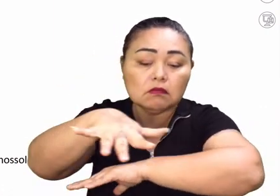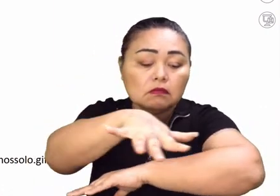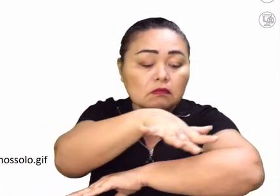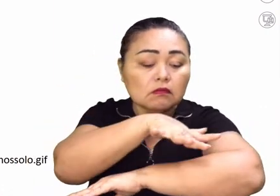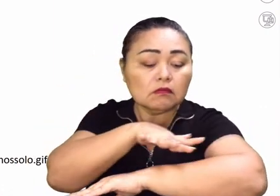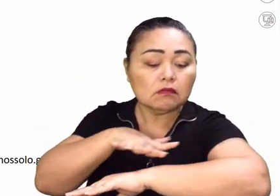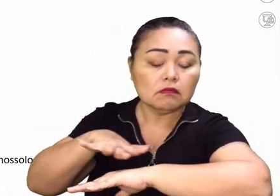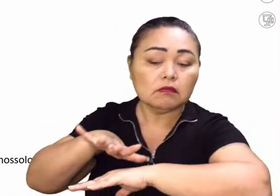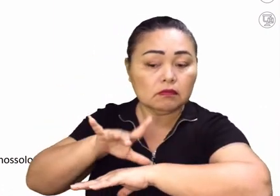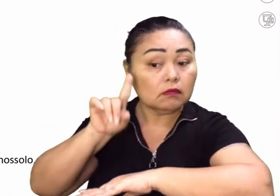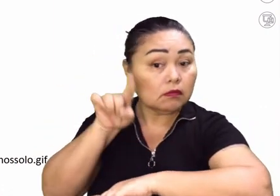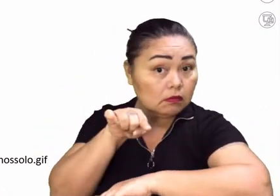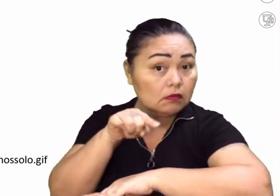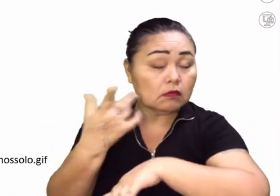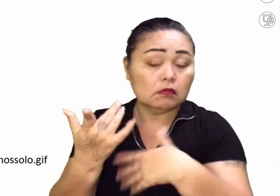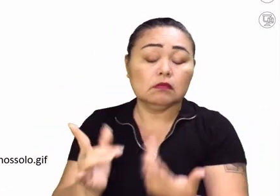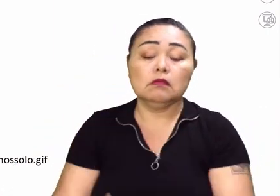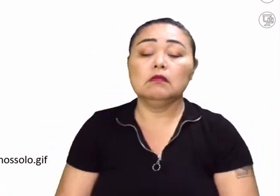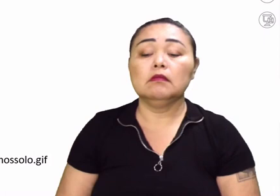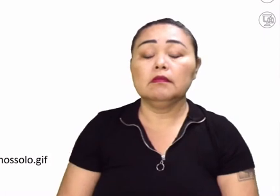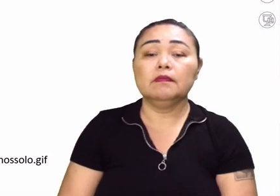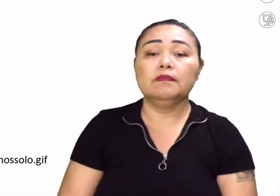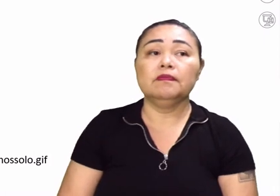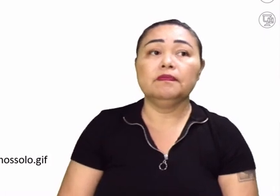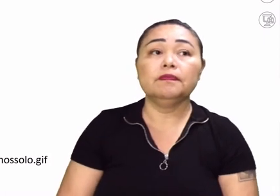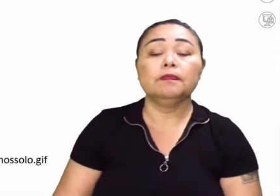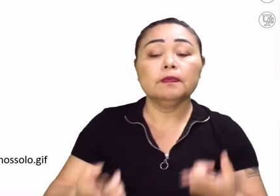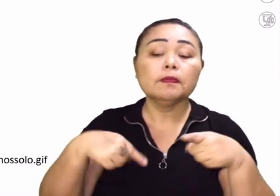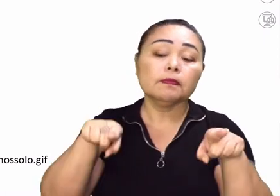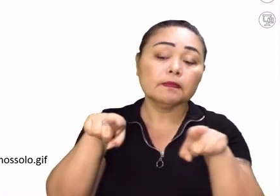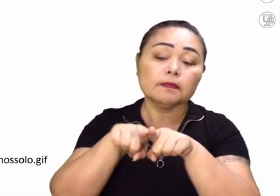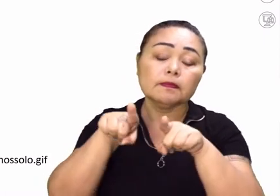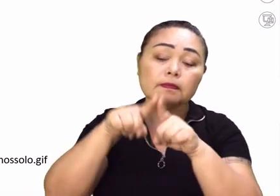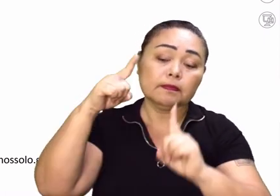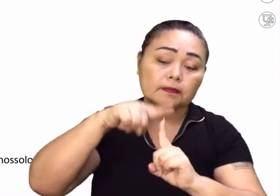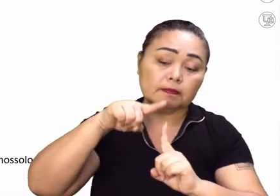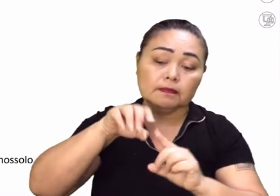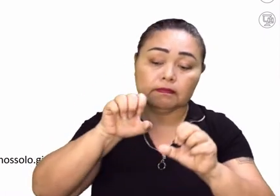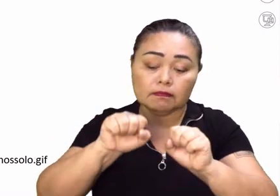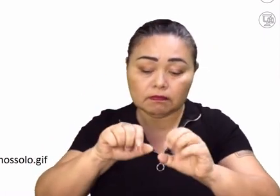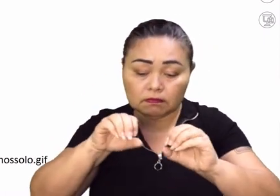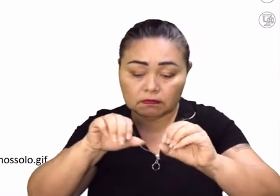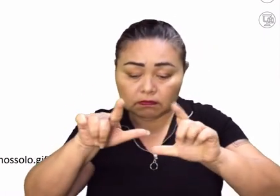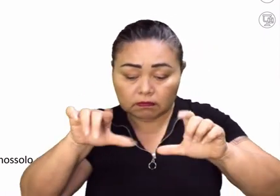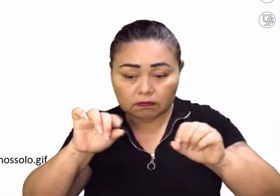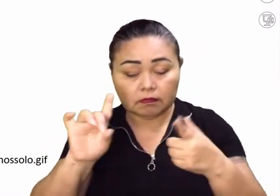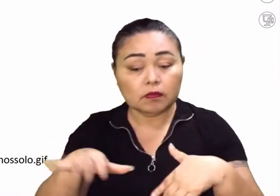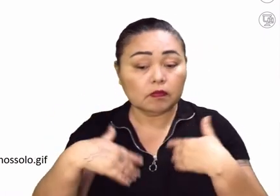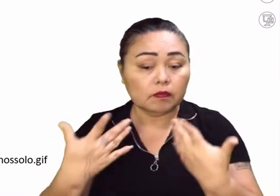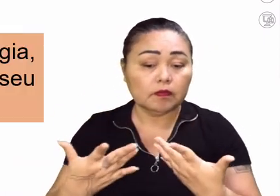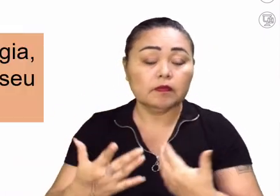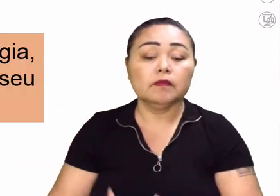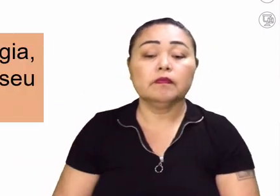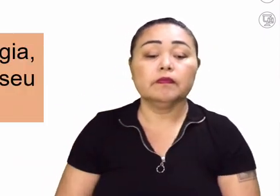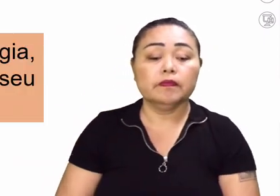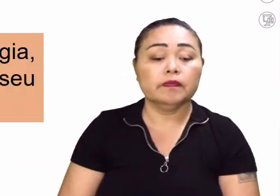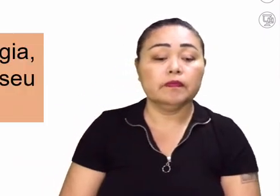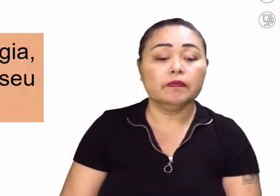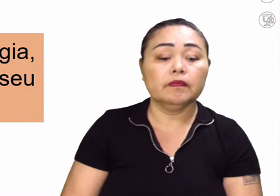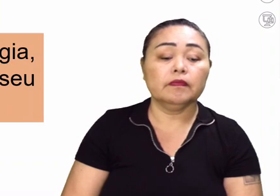região é isso Então vai determinar o tipo de solo muito bem é isso Rogério